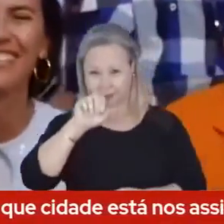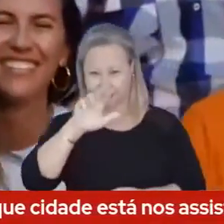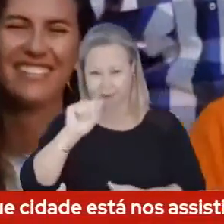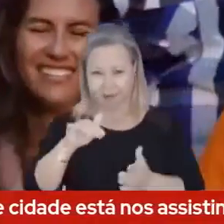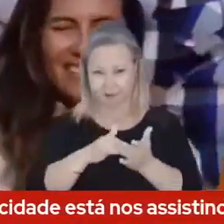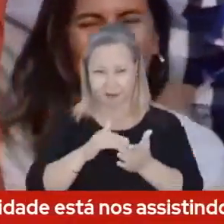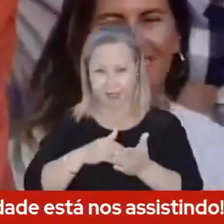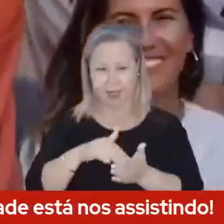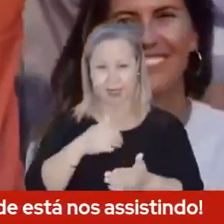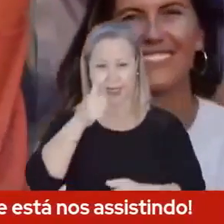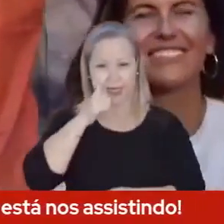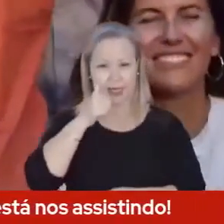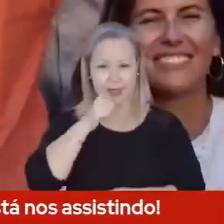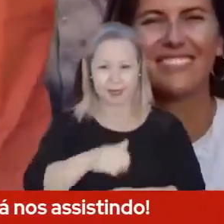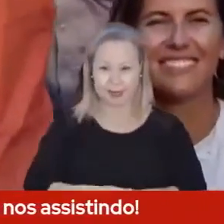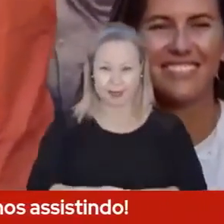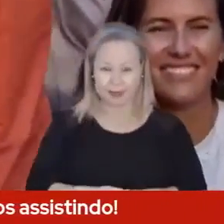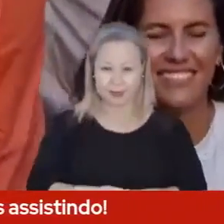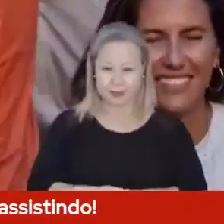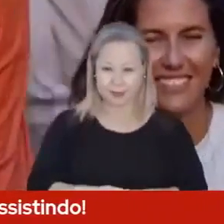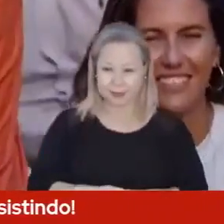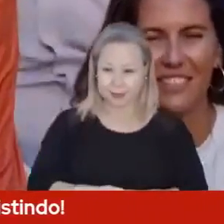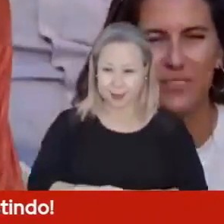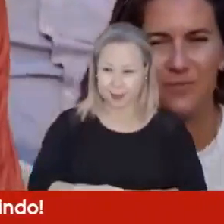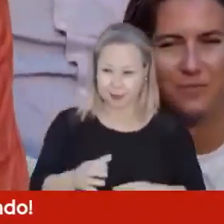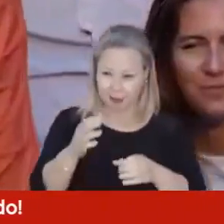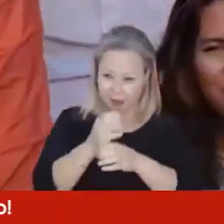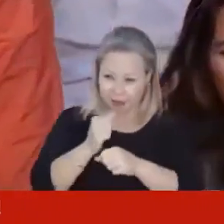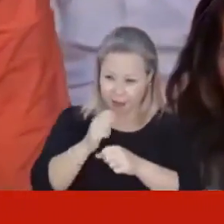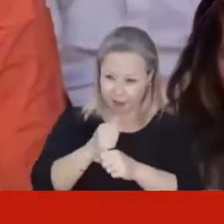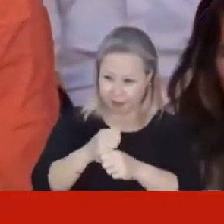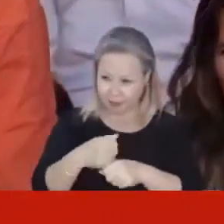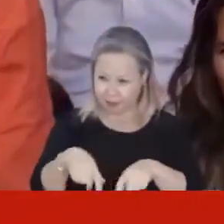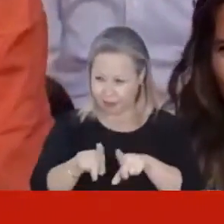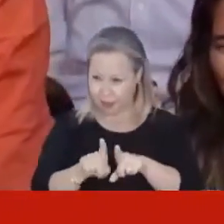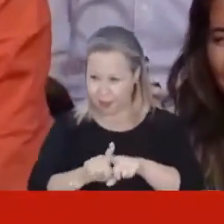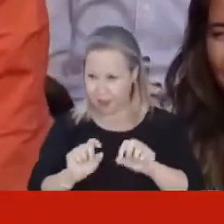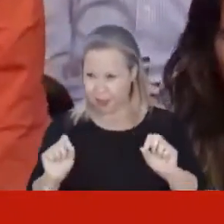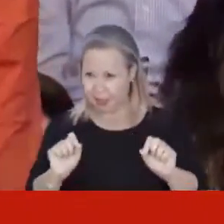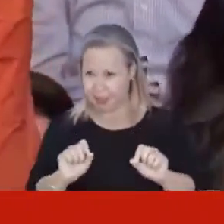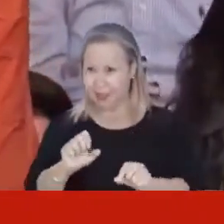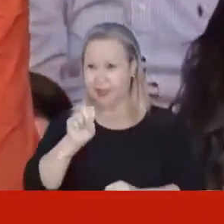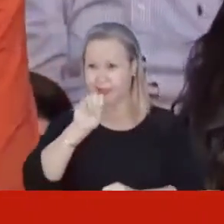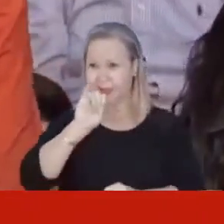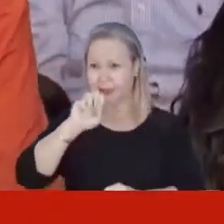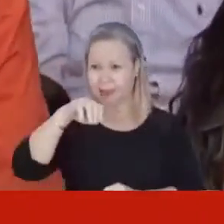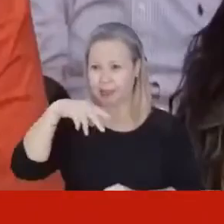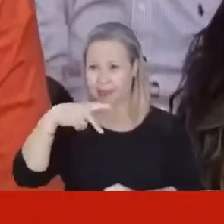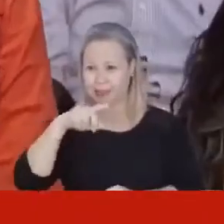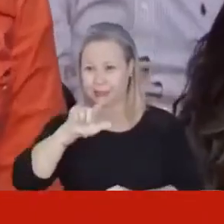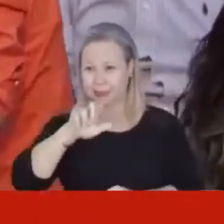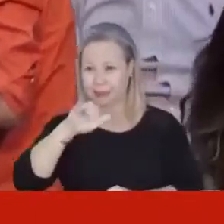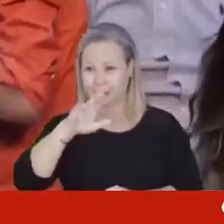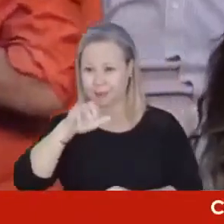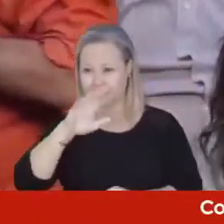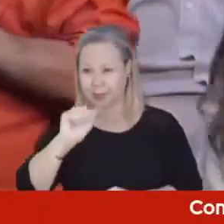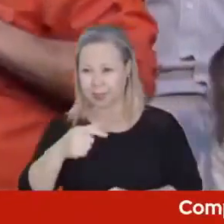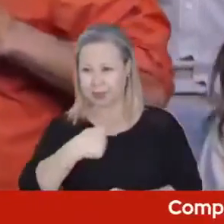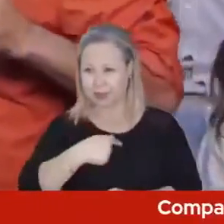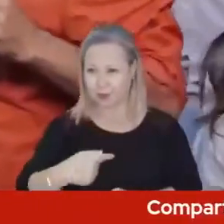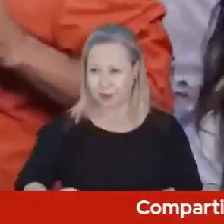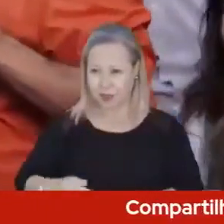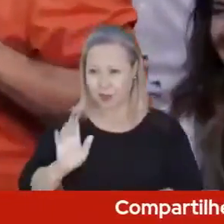meu tesoureiro, meus companheiros aqui todos, o Simplício, nosso candidato a governador do Maranhão, a